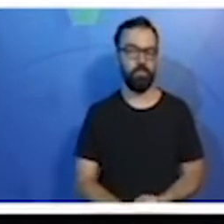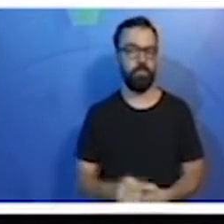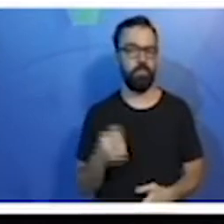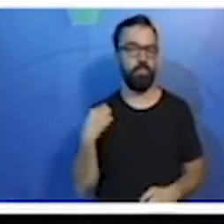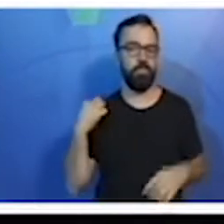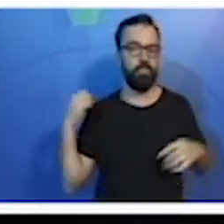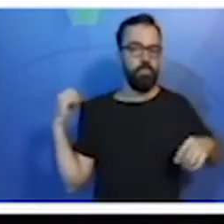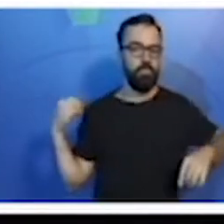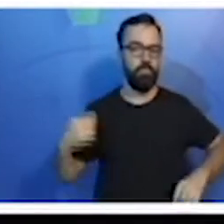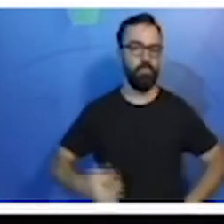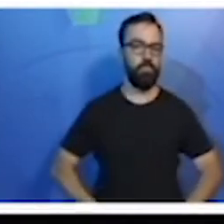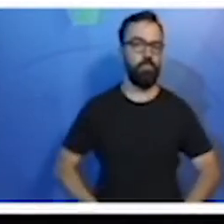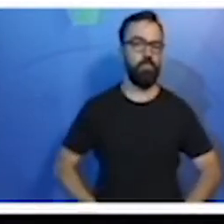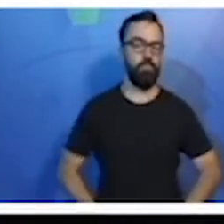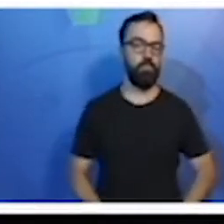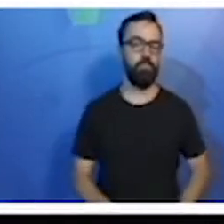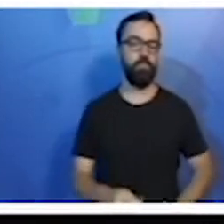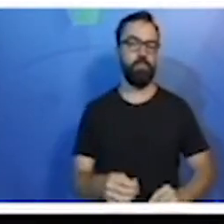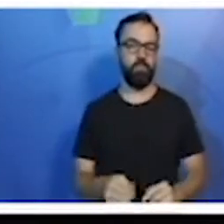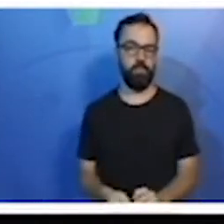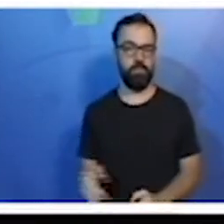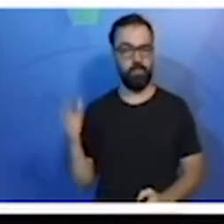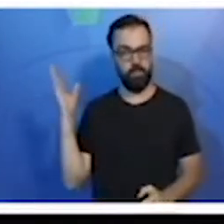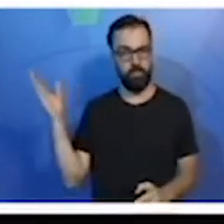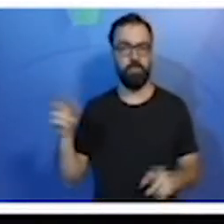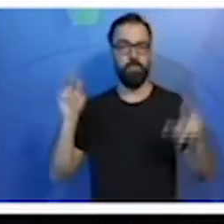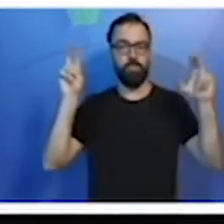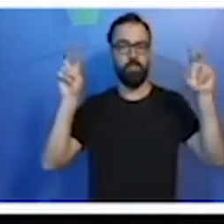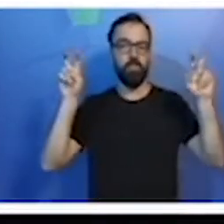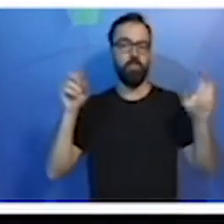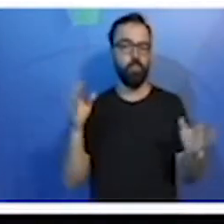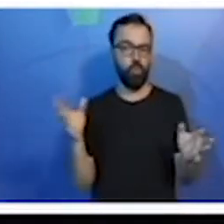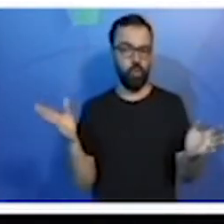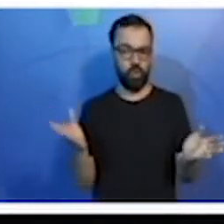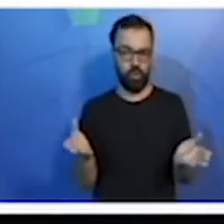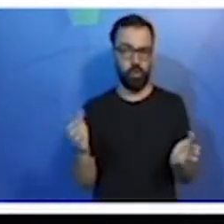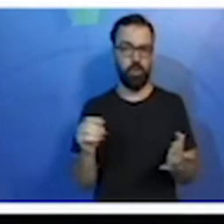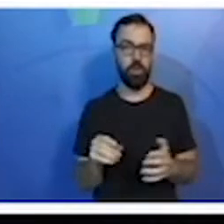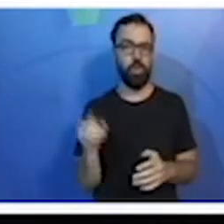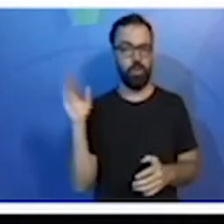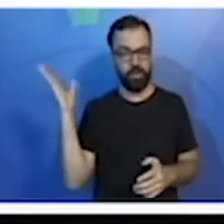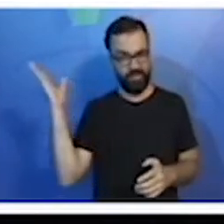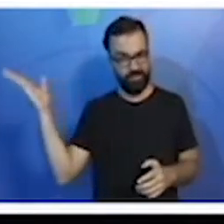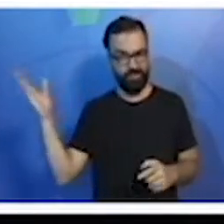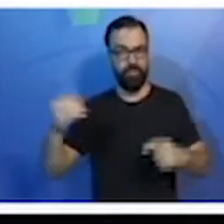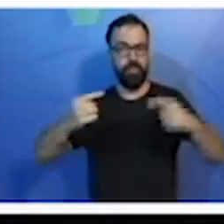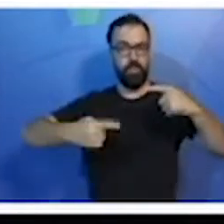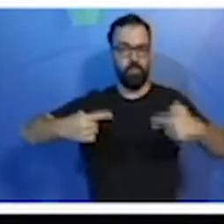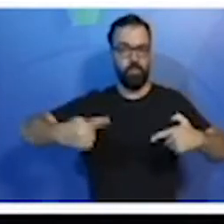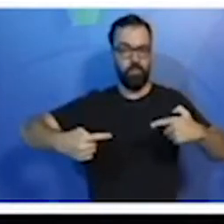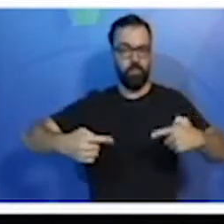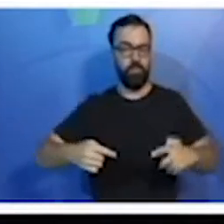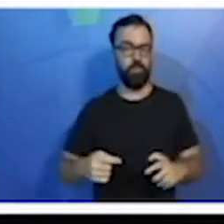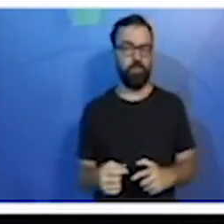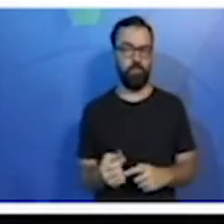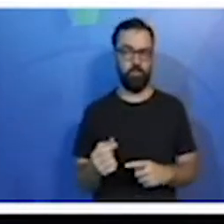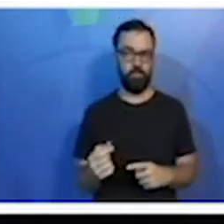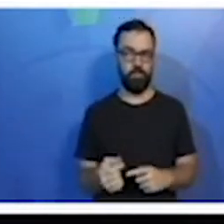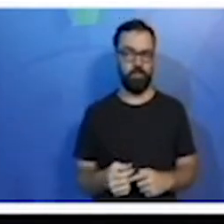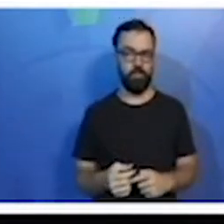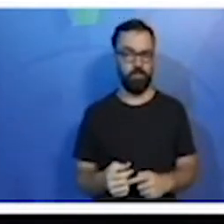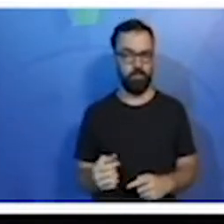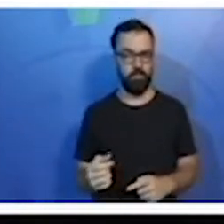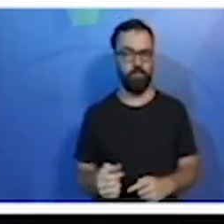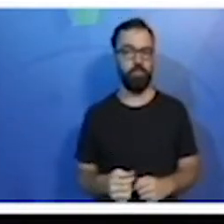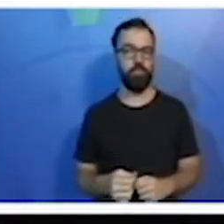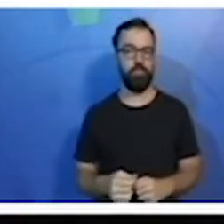física bom então tema lá na sala de hoje nós vamos falar sobre as competições de ciclismo ciclismo em